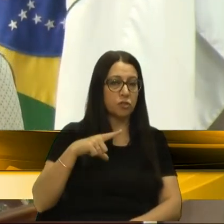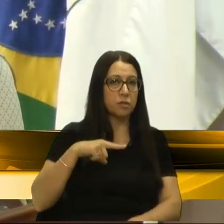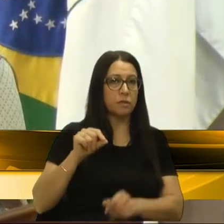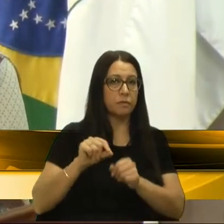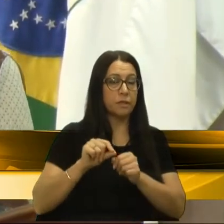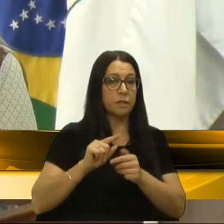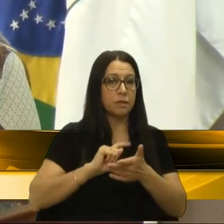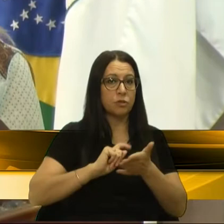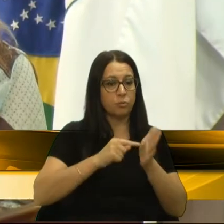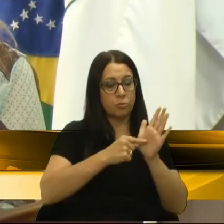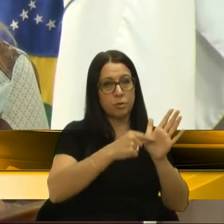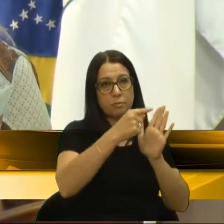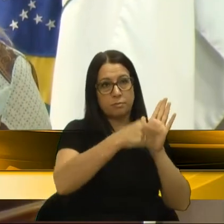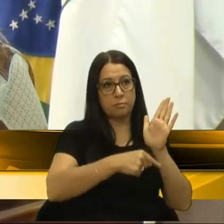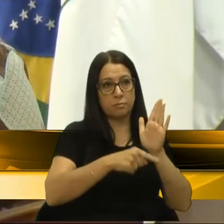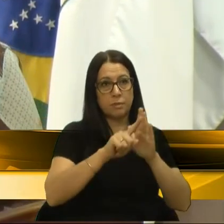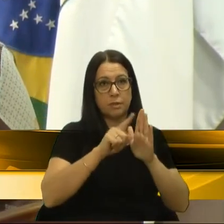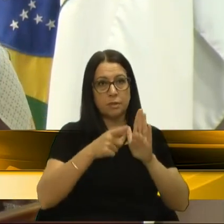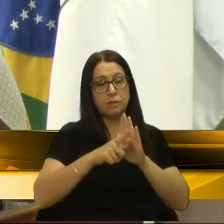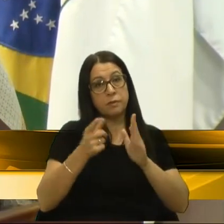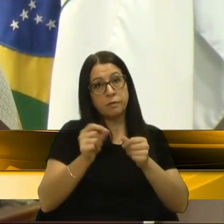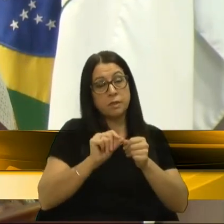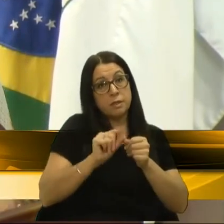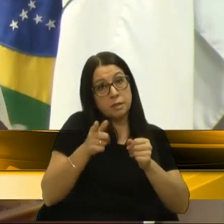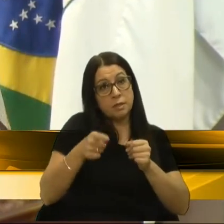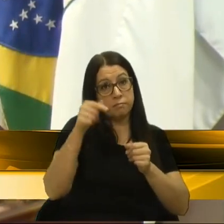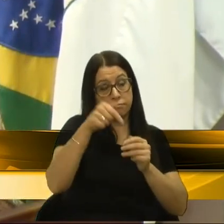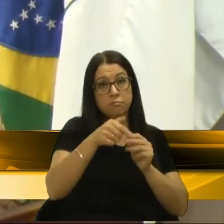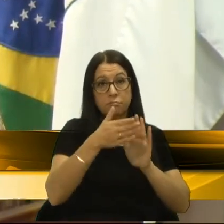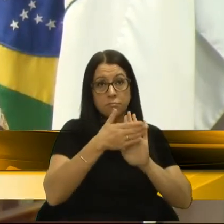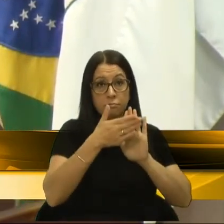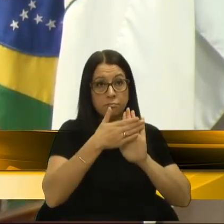a indicação que deveria certamente estar naquela